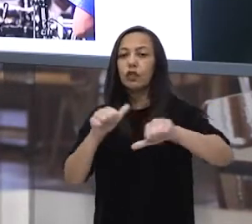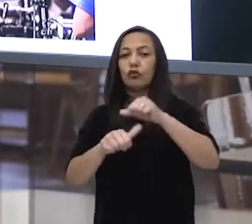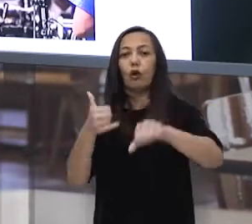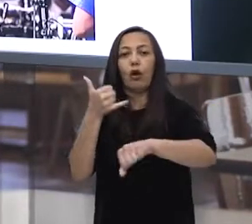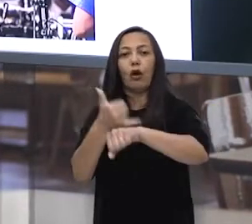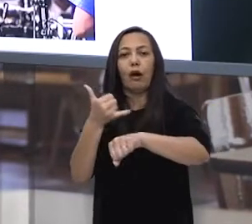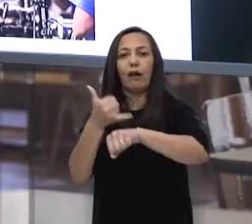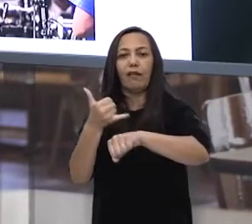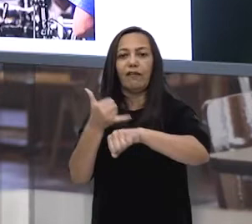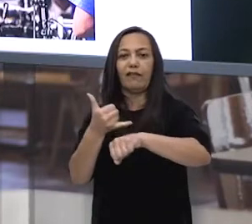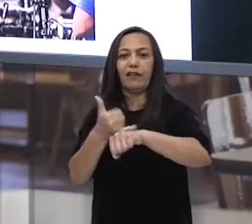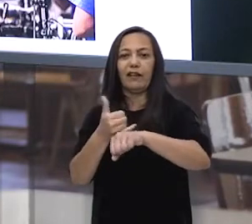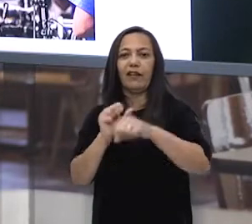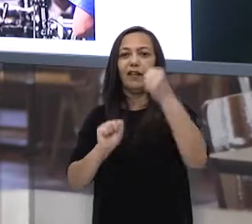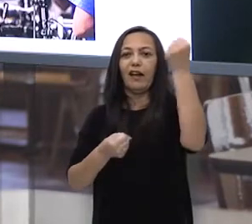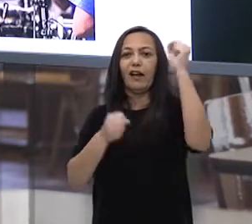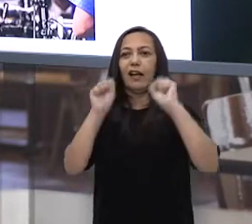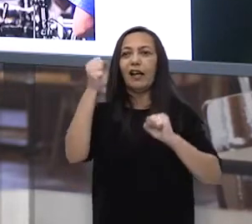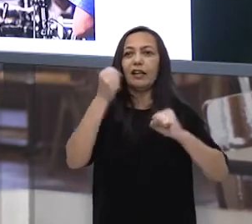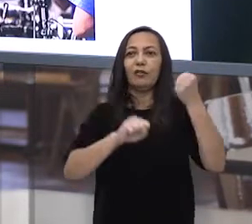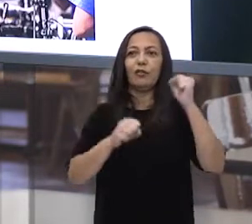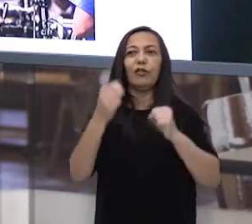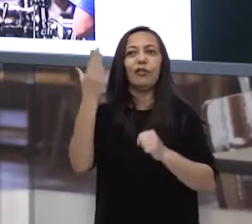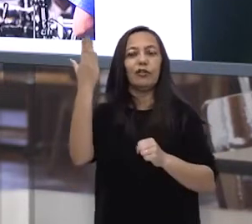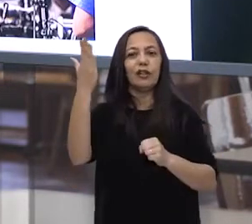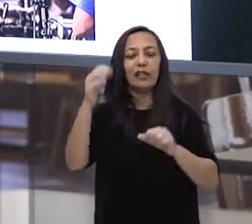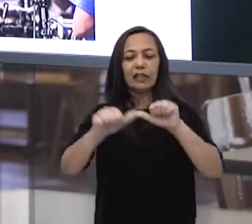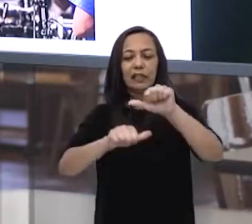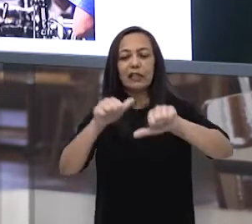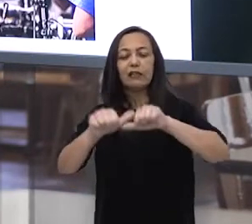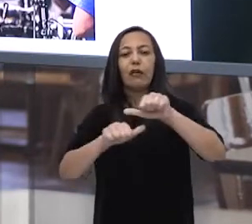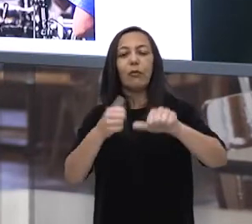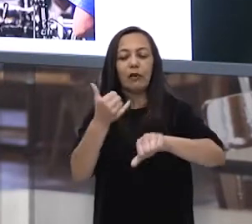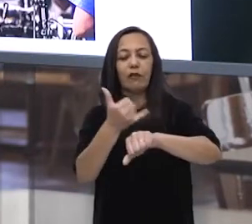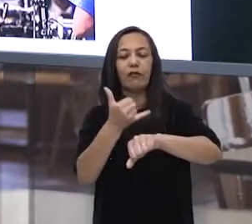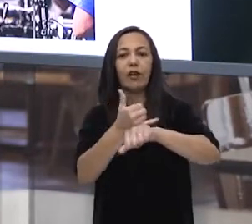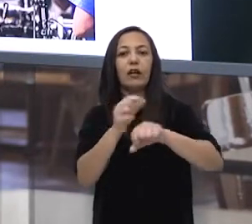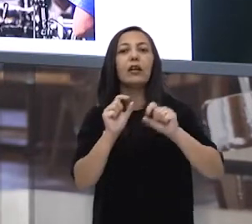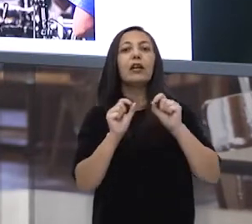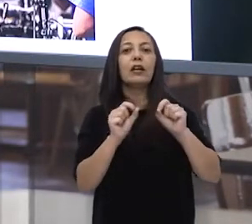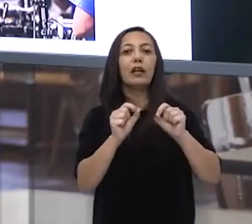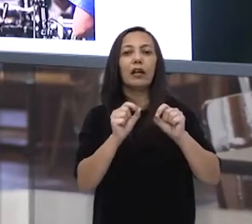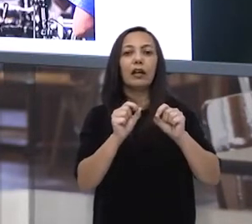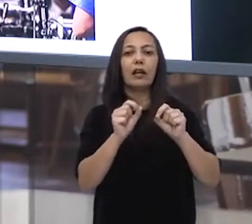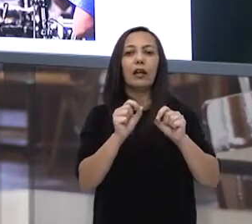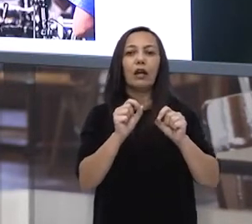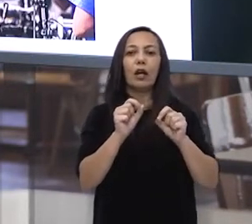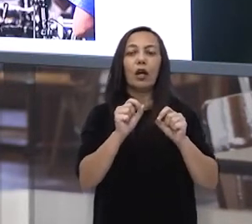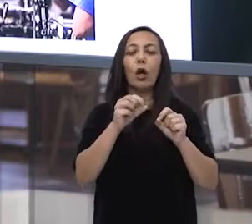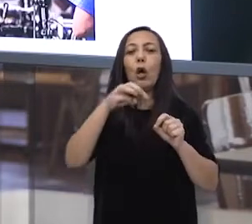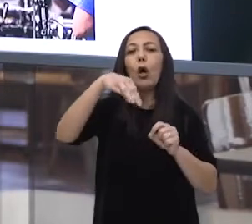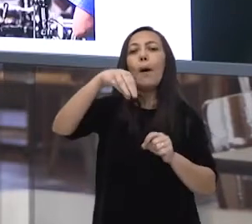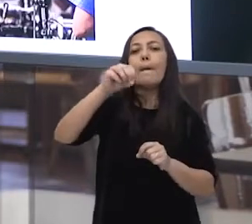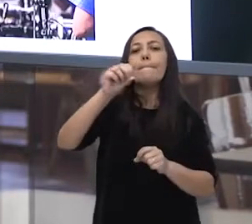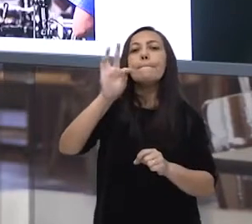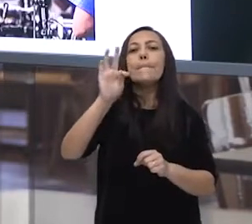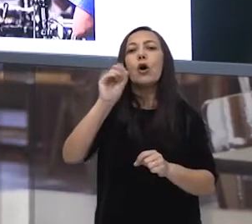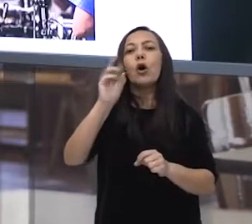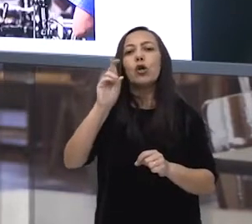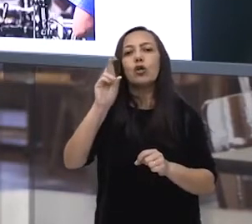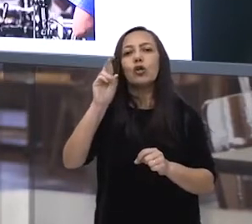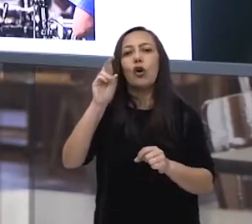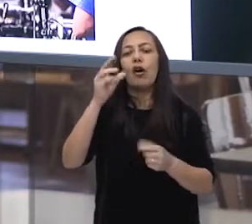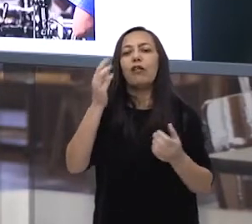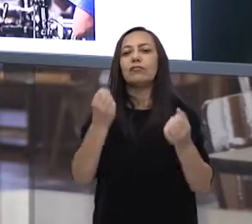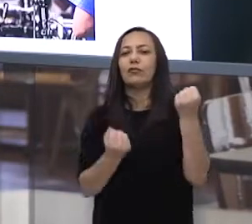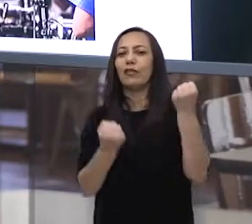ferro. A indústria intermediária transforma aquele ferro ali em uma peça de um motor de um carro, que, por sua